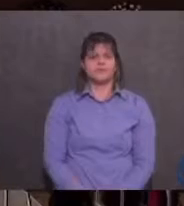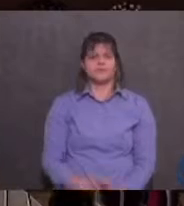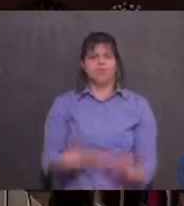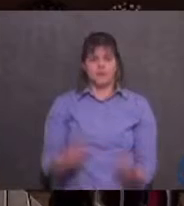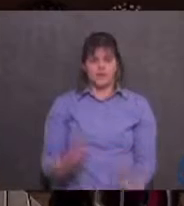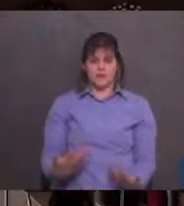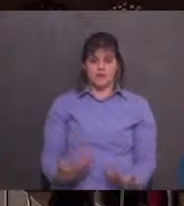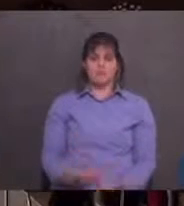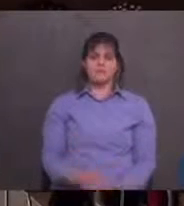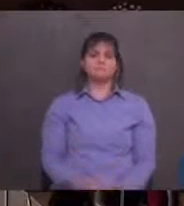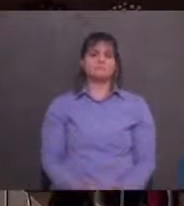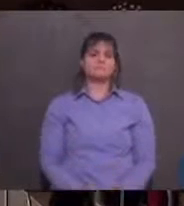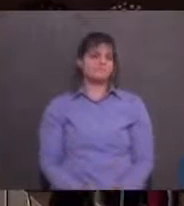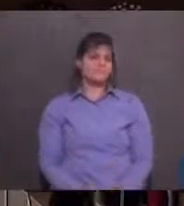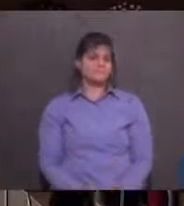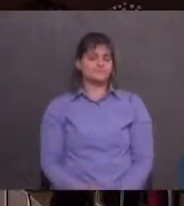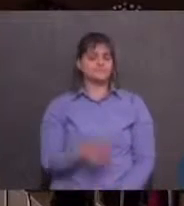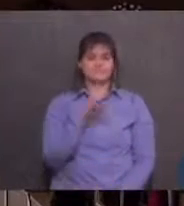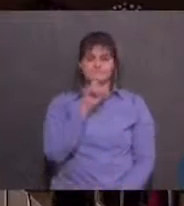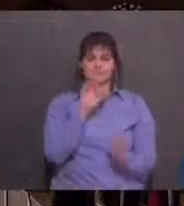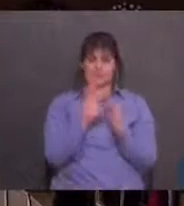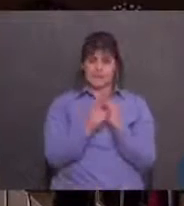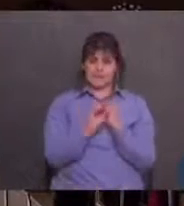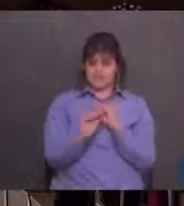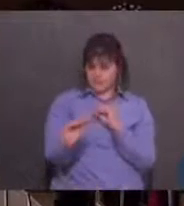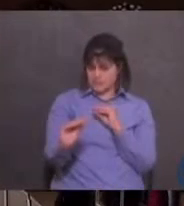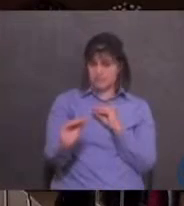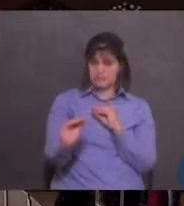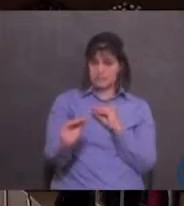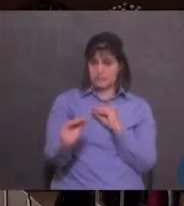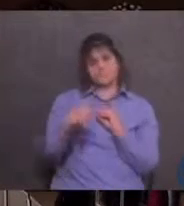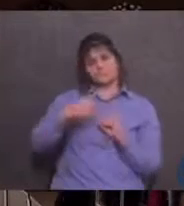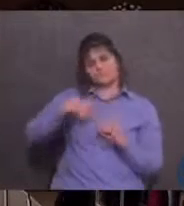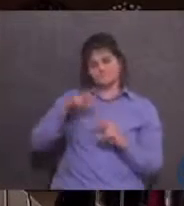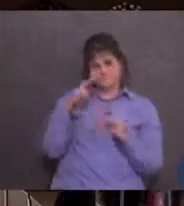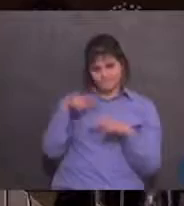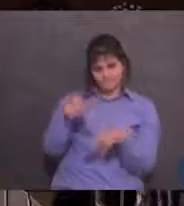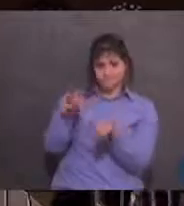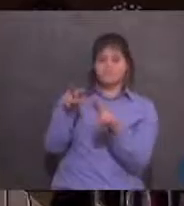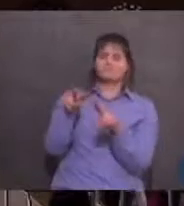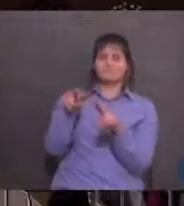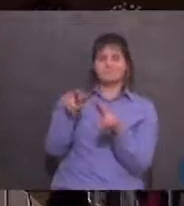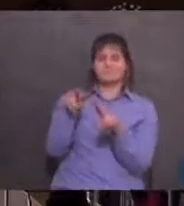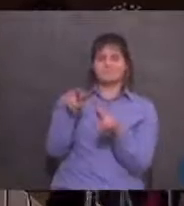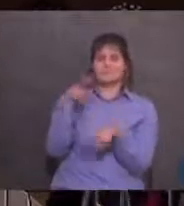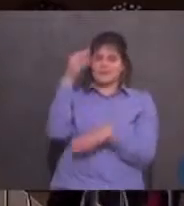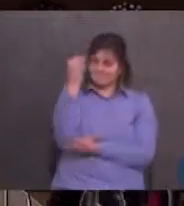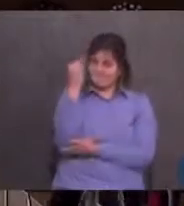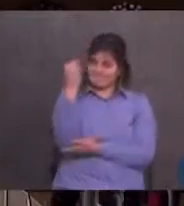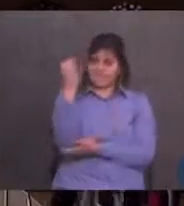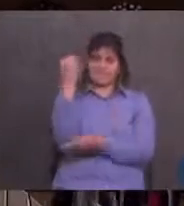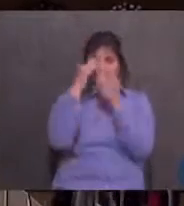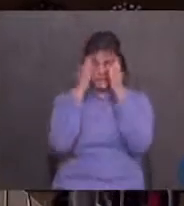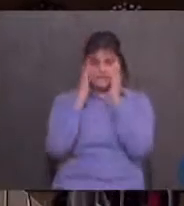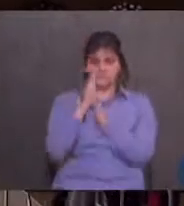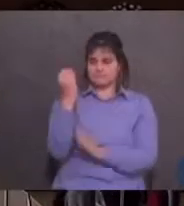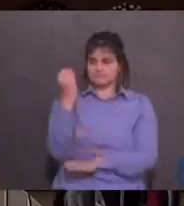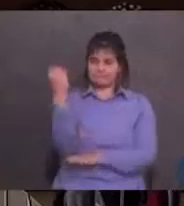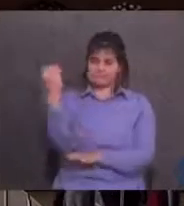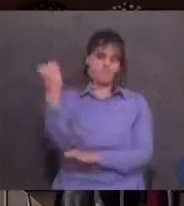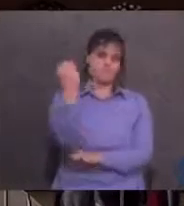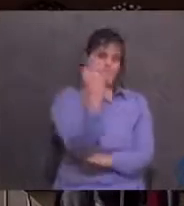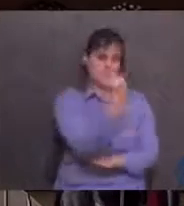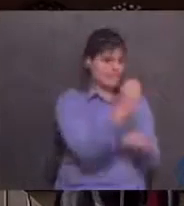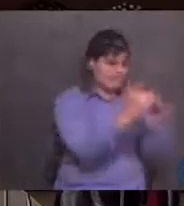Acompanhamos agora, em silêncio, a procissão de regresso à Capelinha das Aparições,